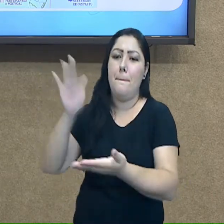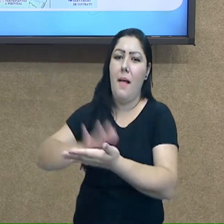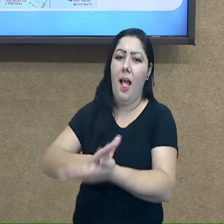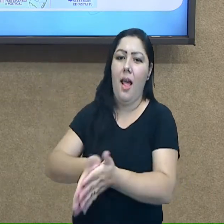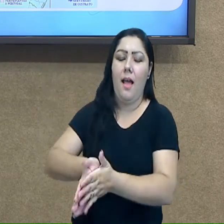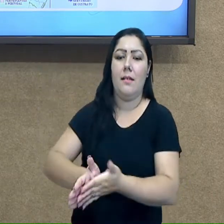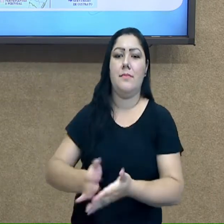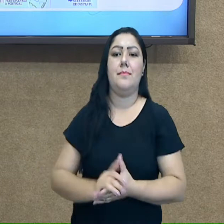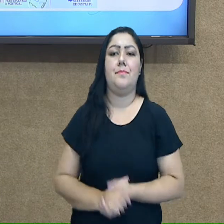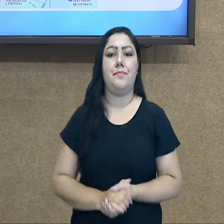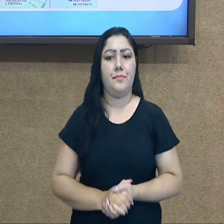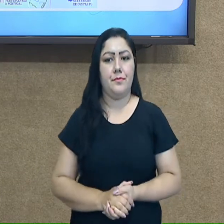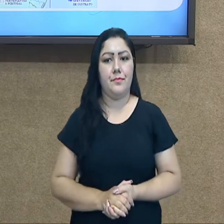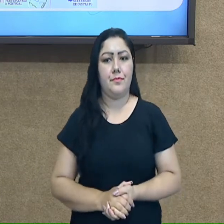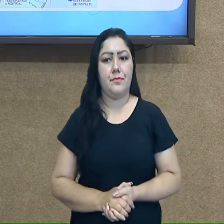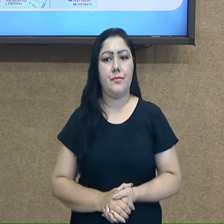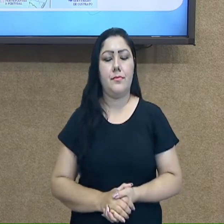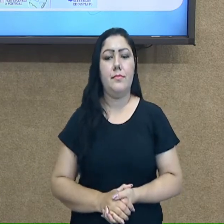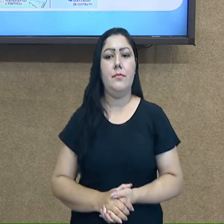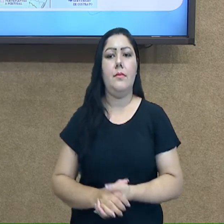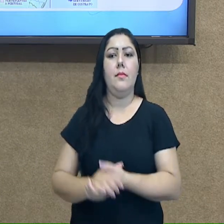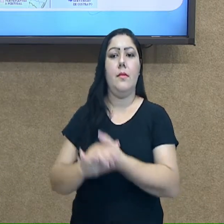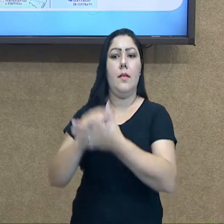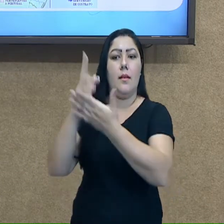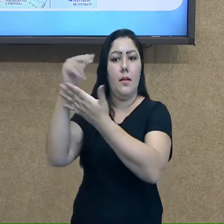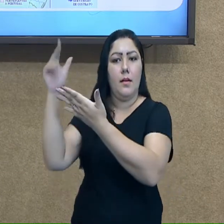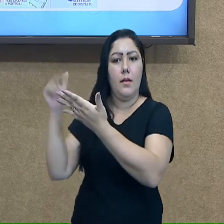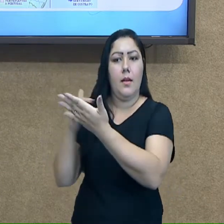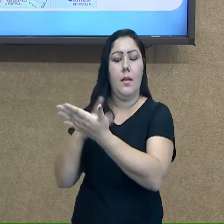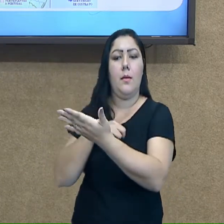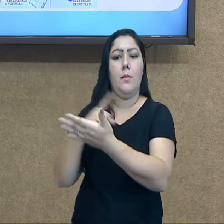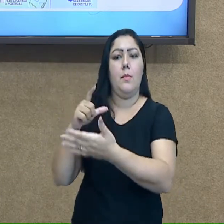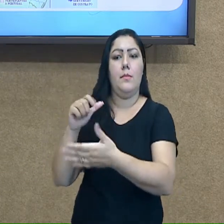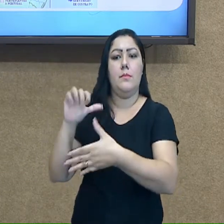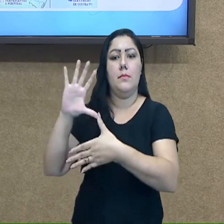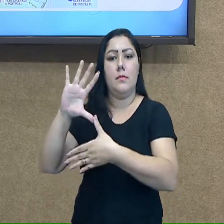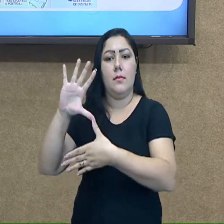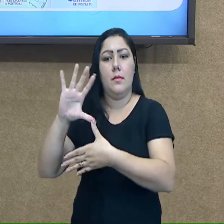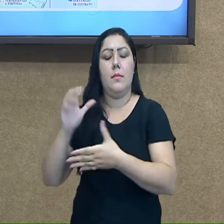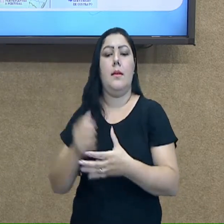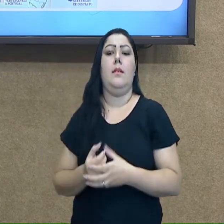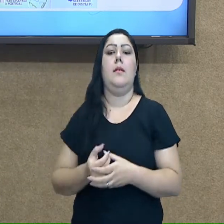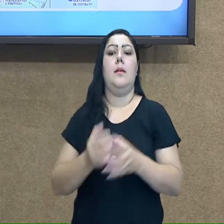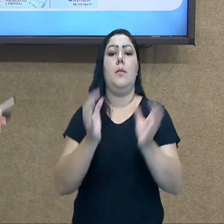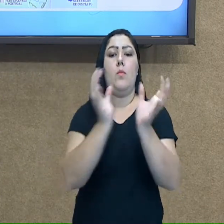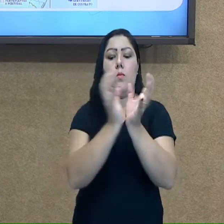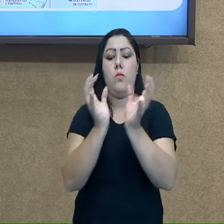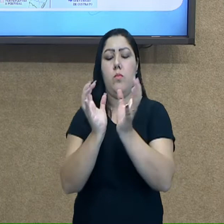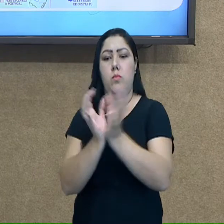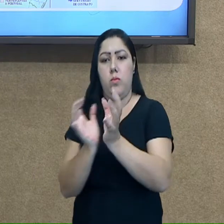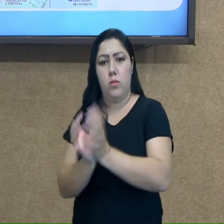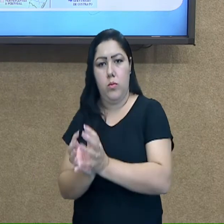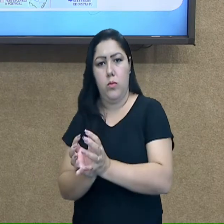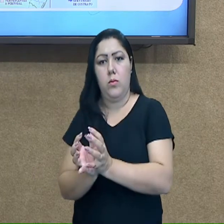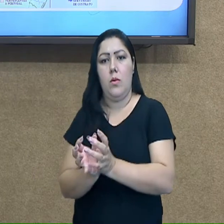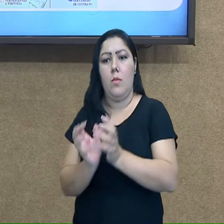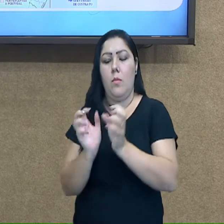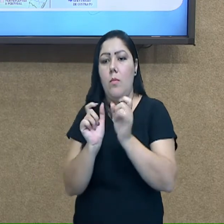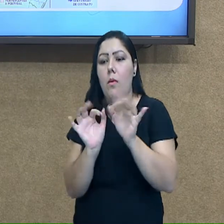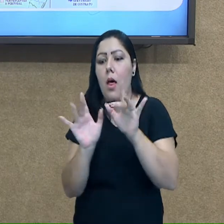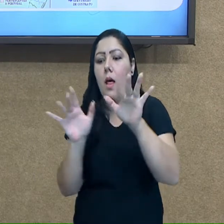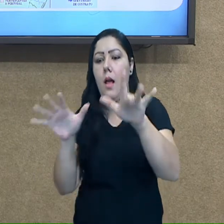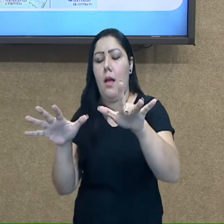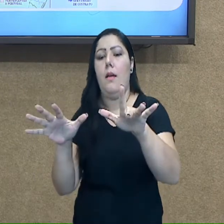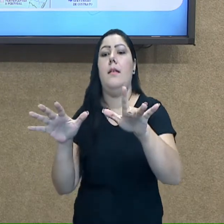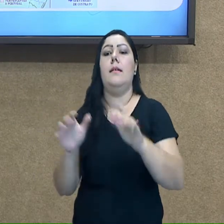Essa expansão pecuária, ela se deu através das expedições, que nós falamos, acabamos de explicar, e também